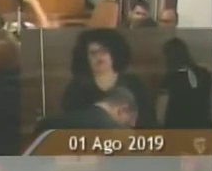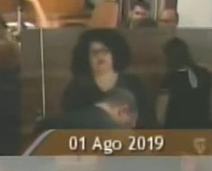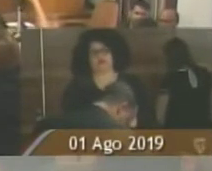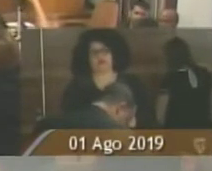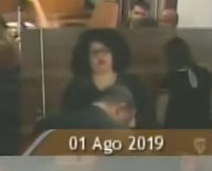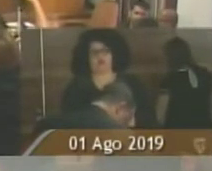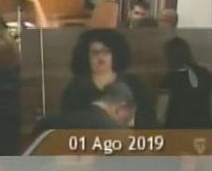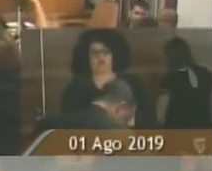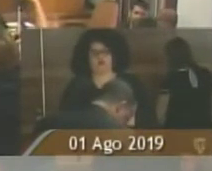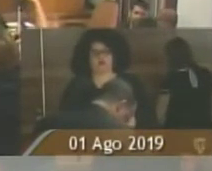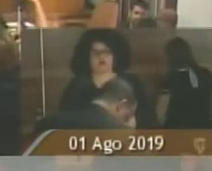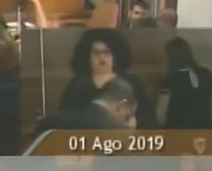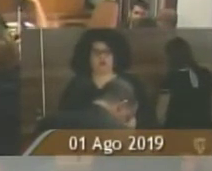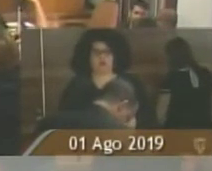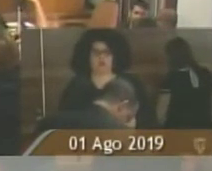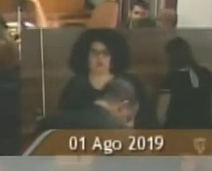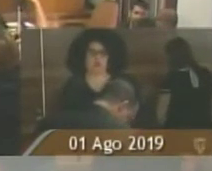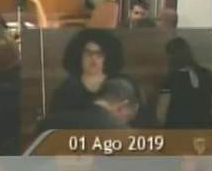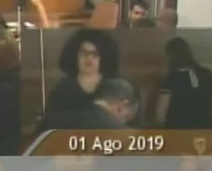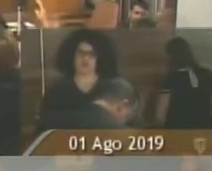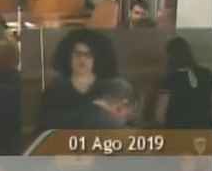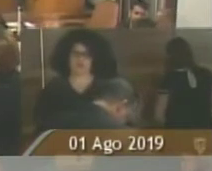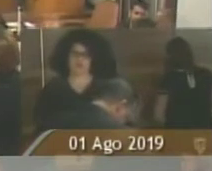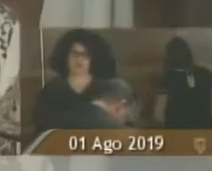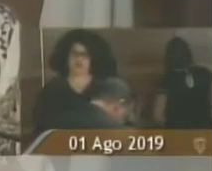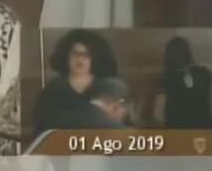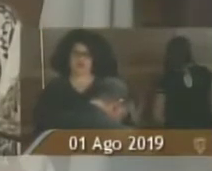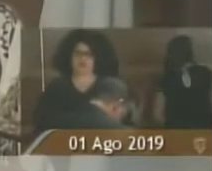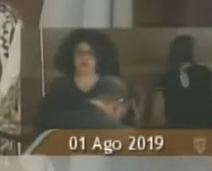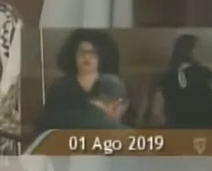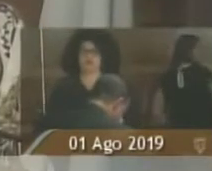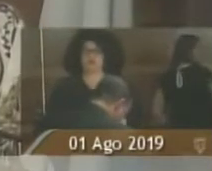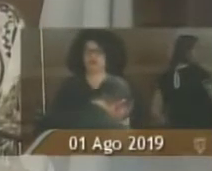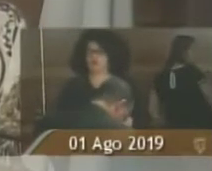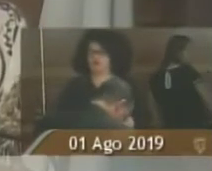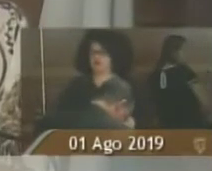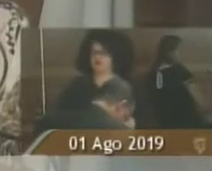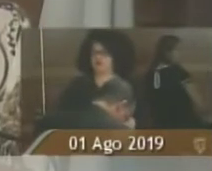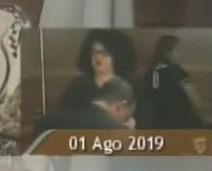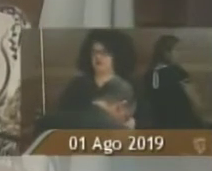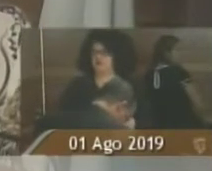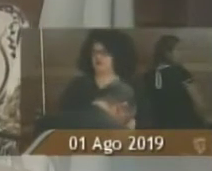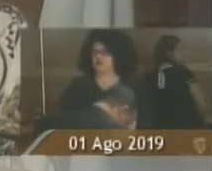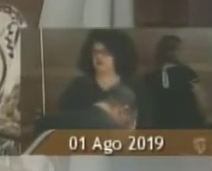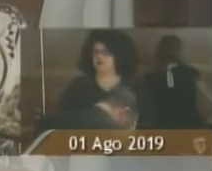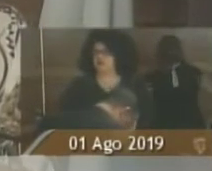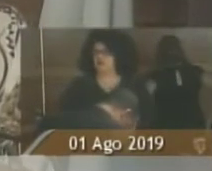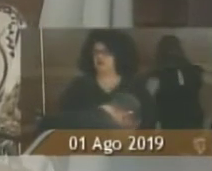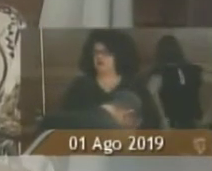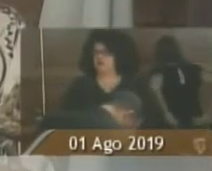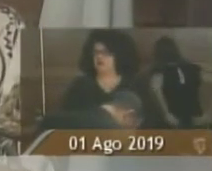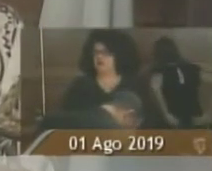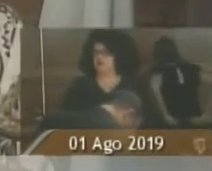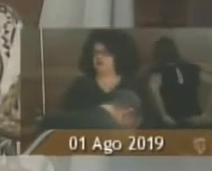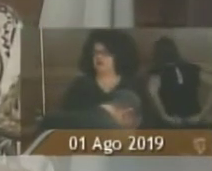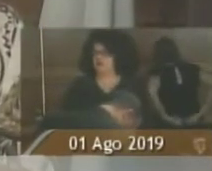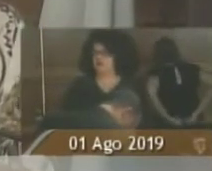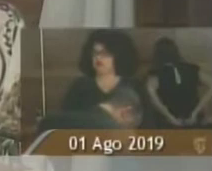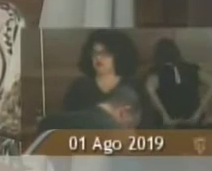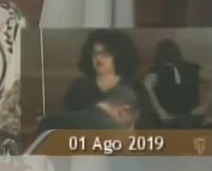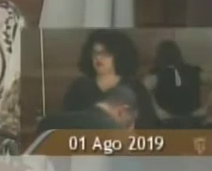Primeiro, falar aqui, que outros vereadores já falaram até, com relação ao